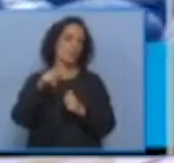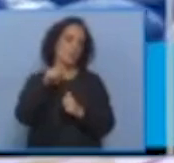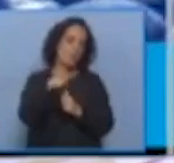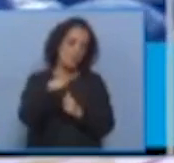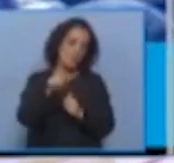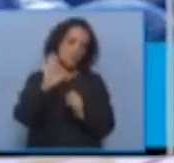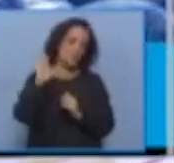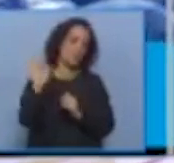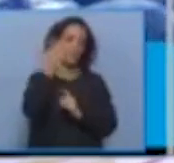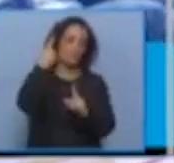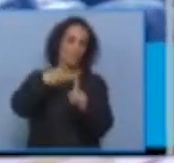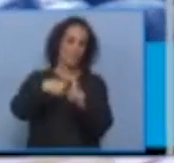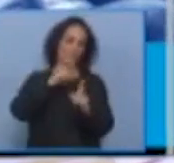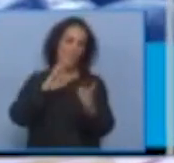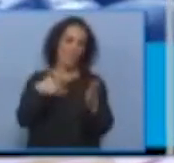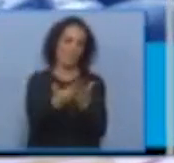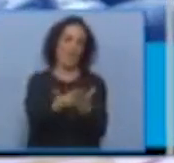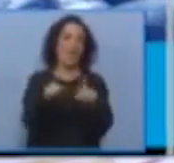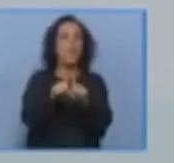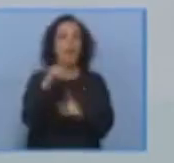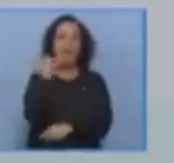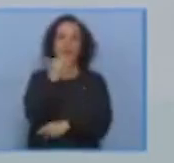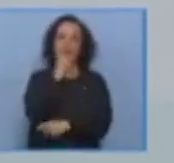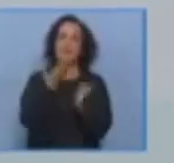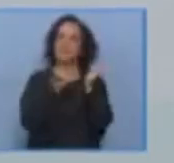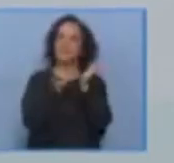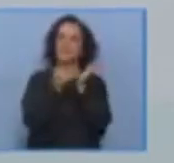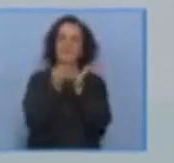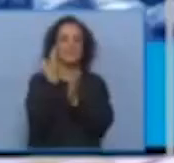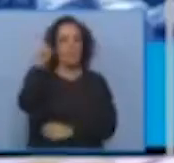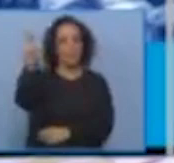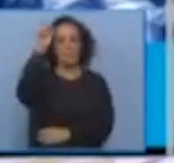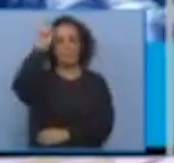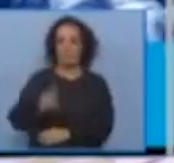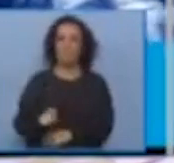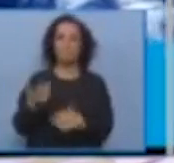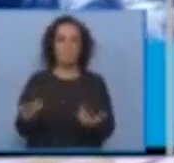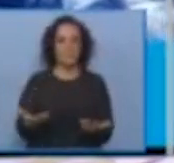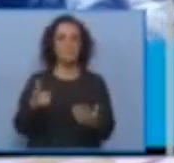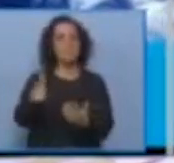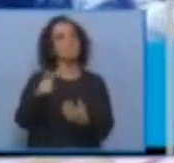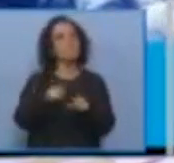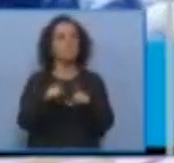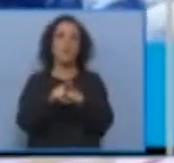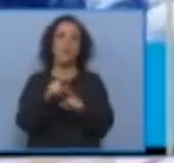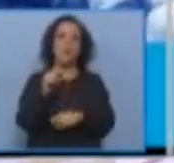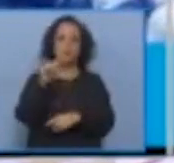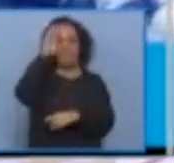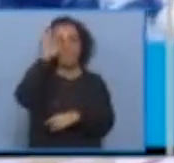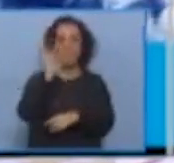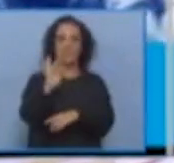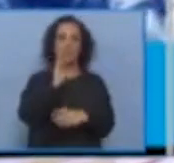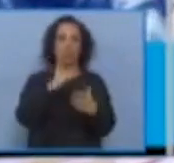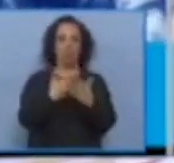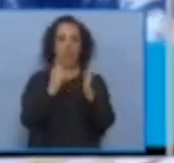grande mais-valia daquela alegria permanente que Francisco, ou seja, uma certa renovação que Francisco vem trazer à Igreja, não é?